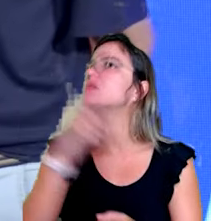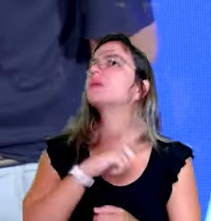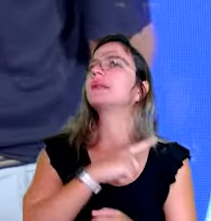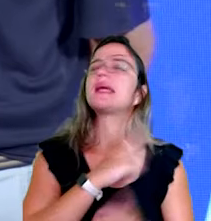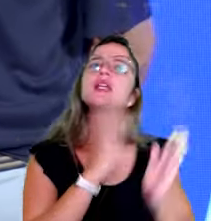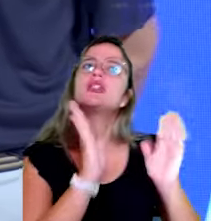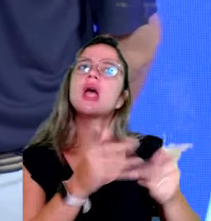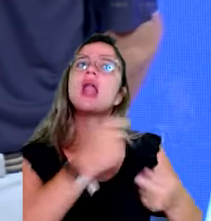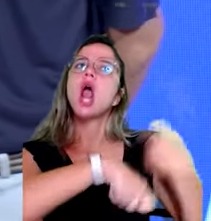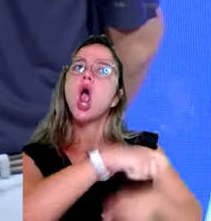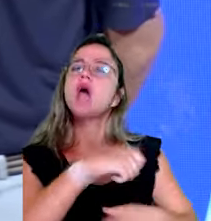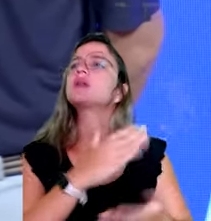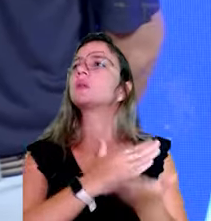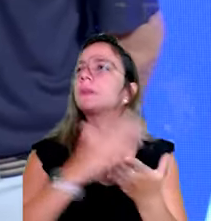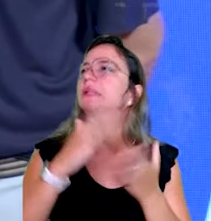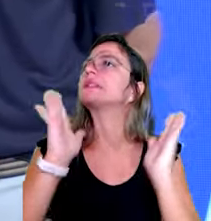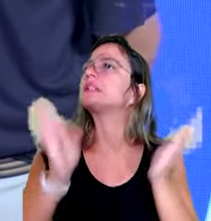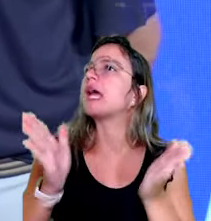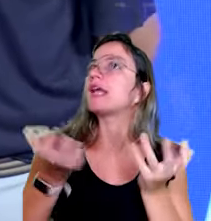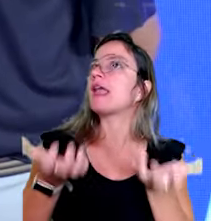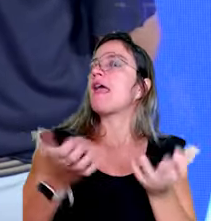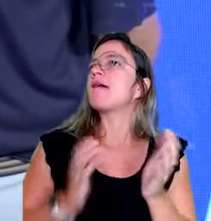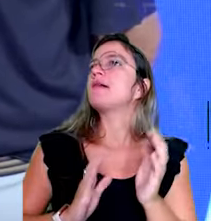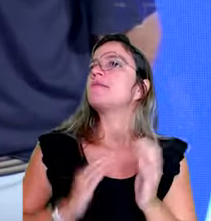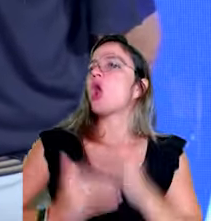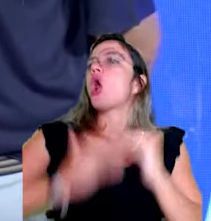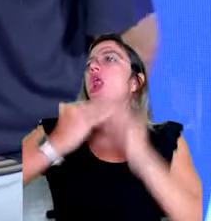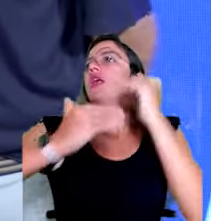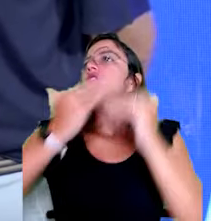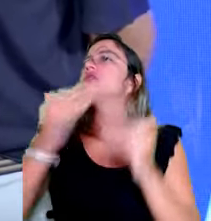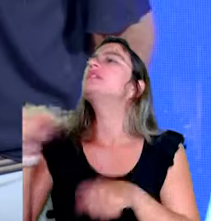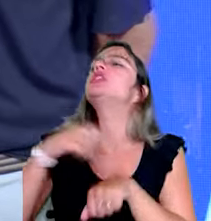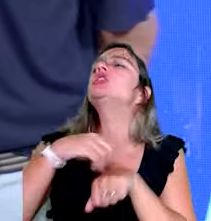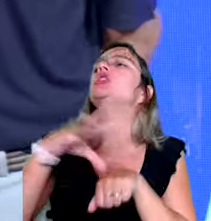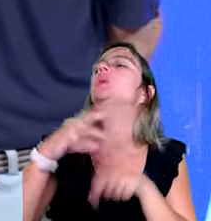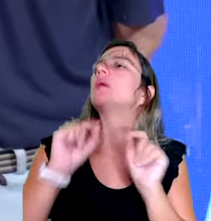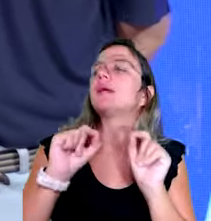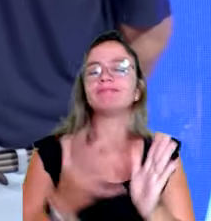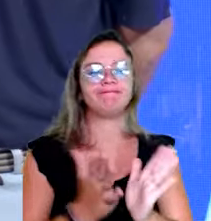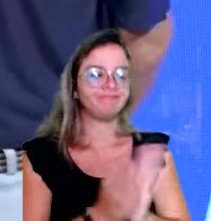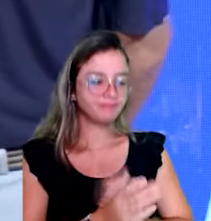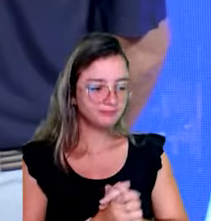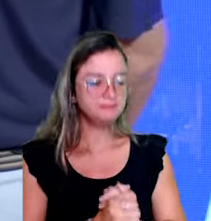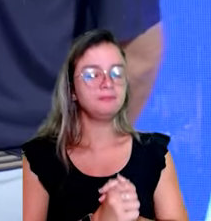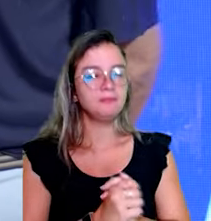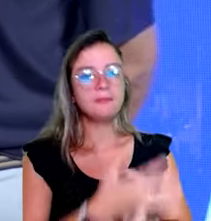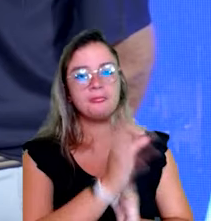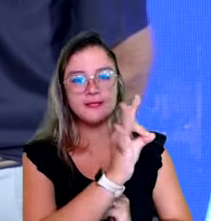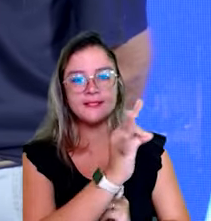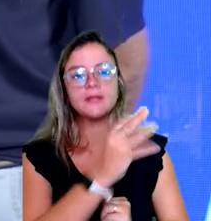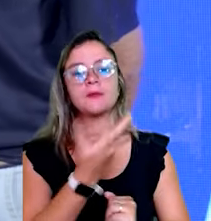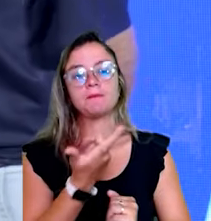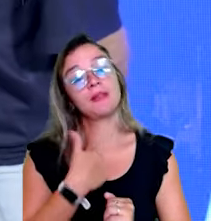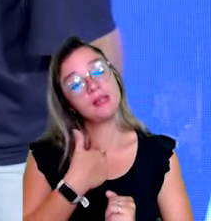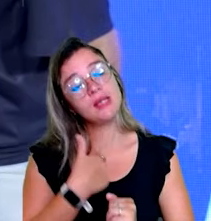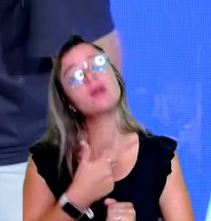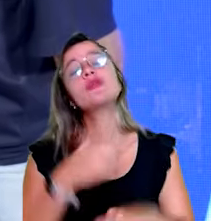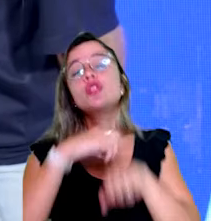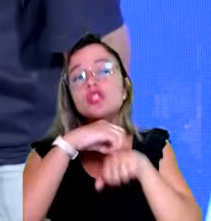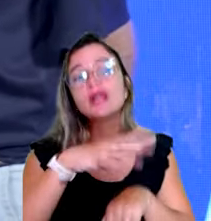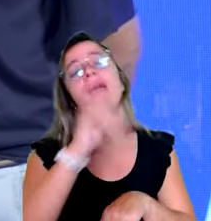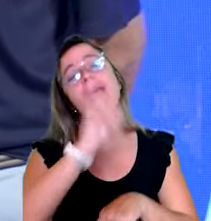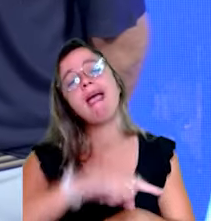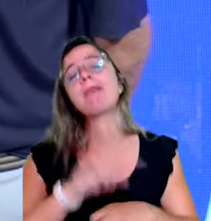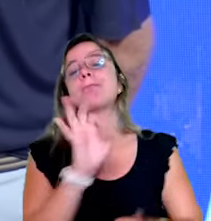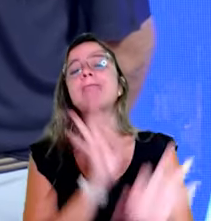Matilde, e quer crescer, a diquinha? Tá. Eu vou continuar na dica do planejamento,